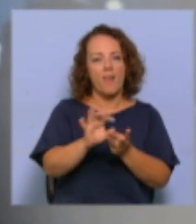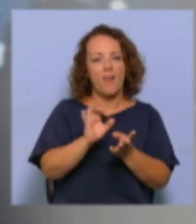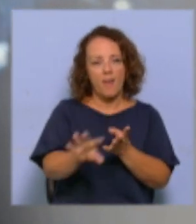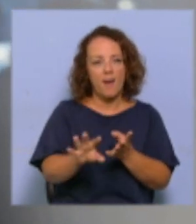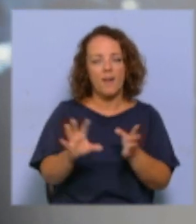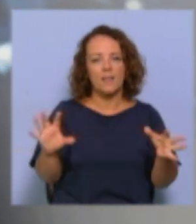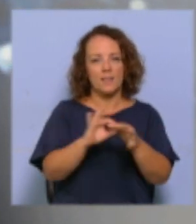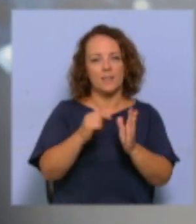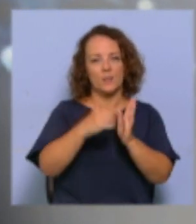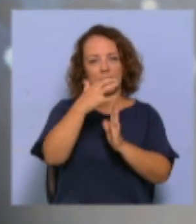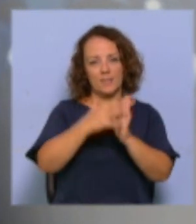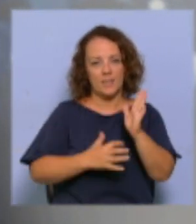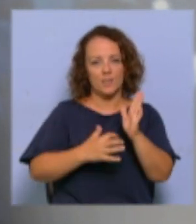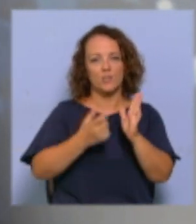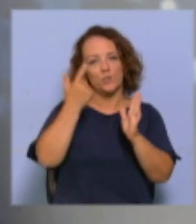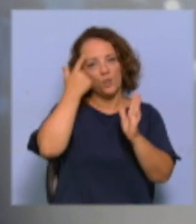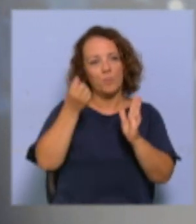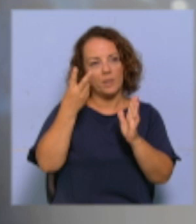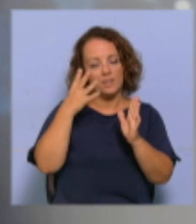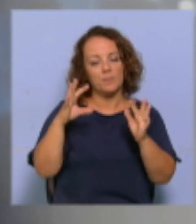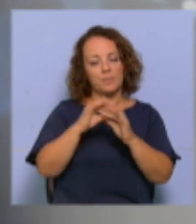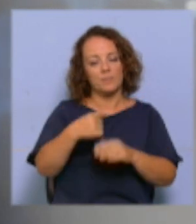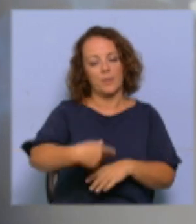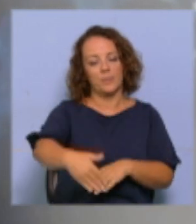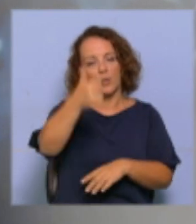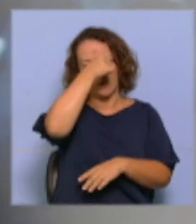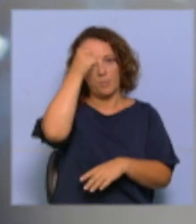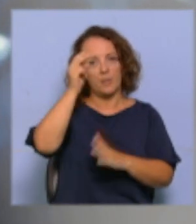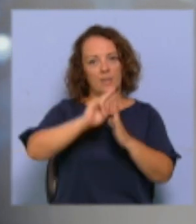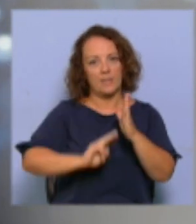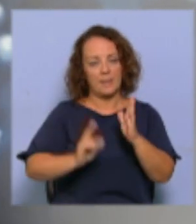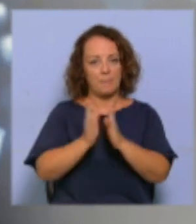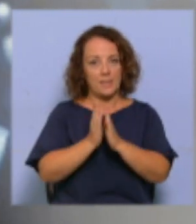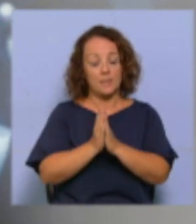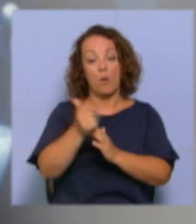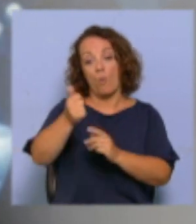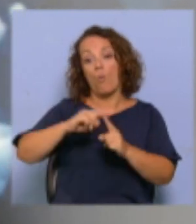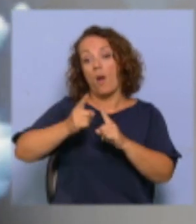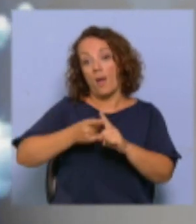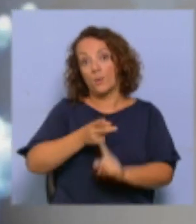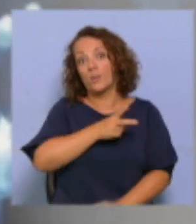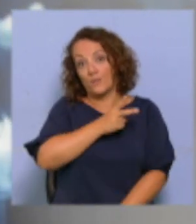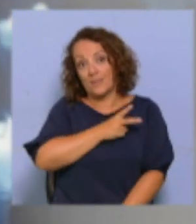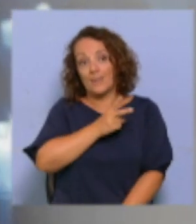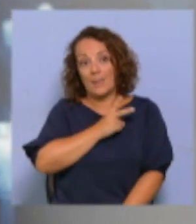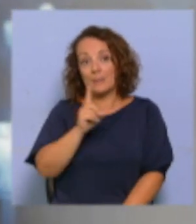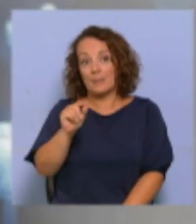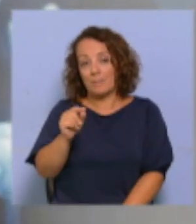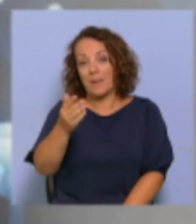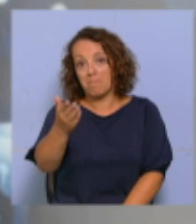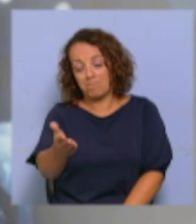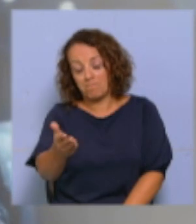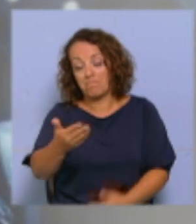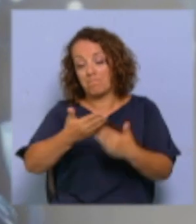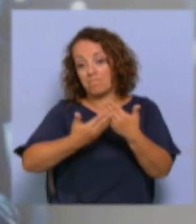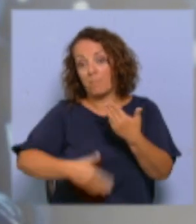os textos, para a compreensão destes textos e que são lidos nas missas deste domingo, e bom ano também na Universidade, nas aulas que